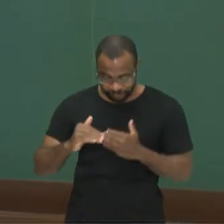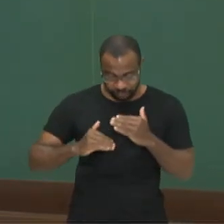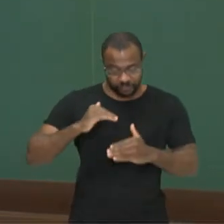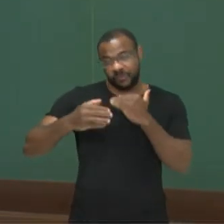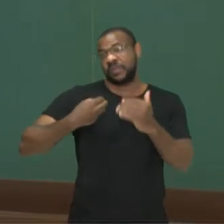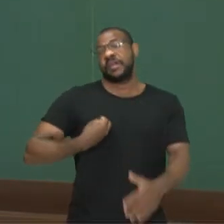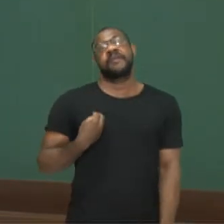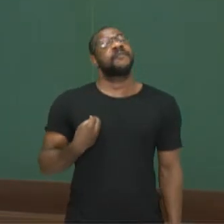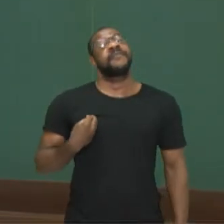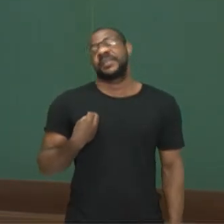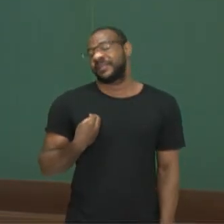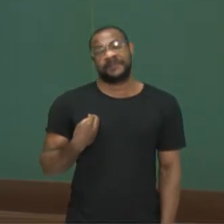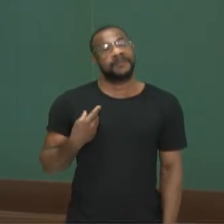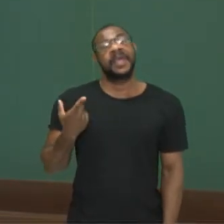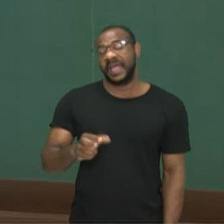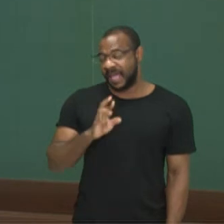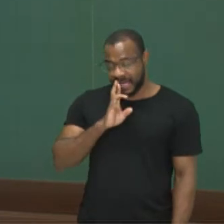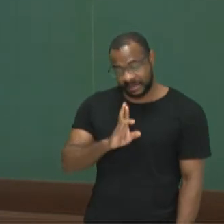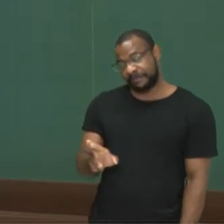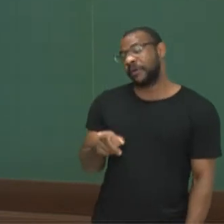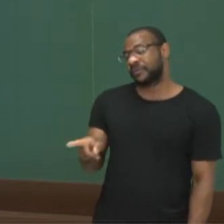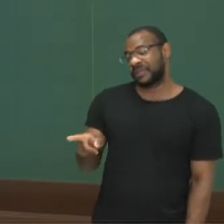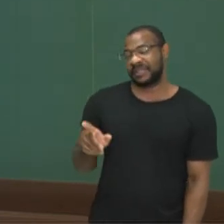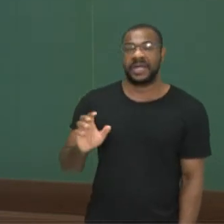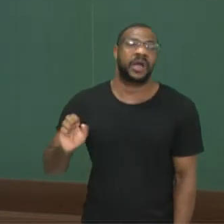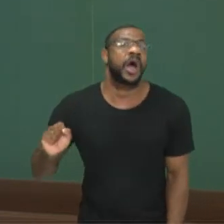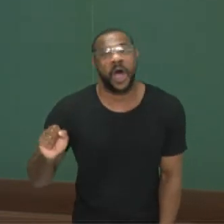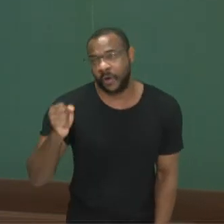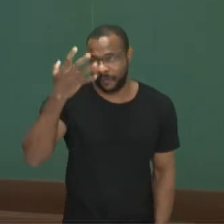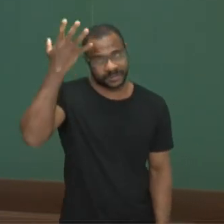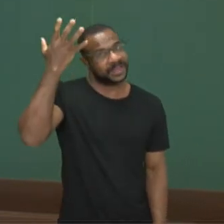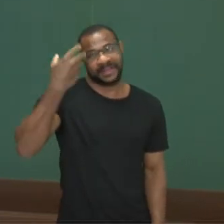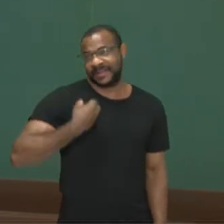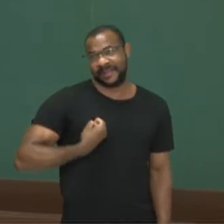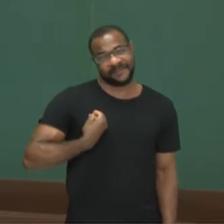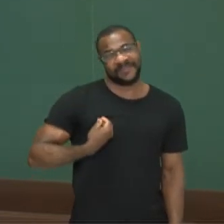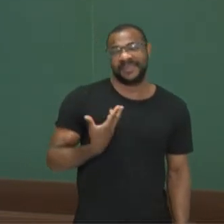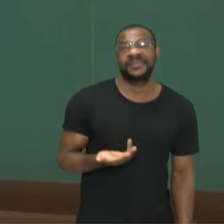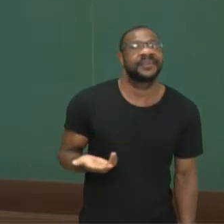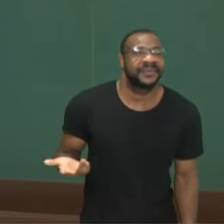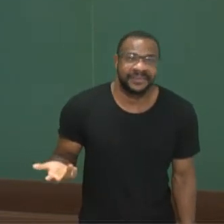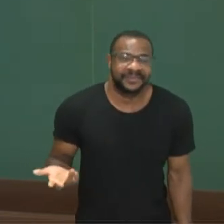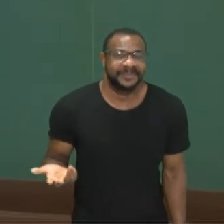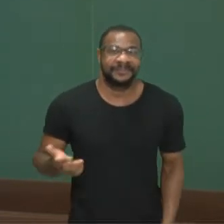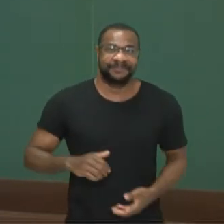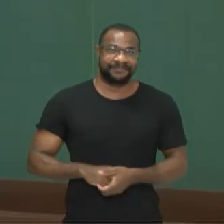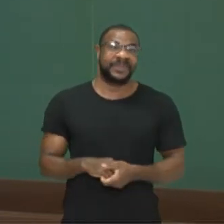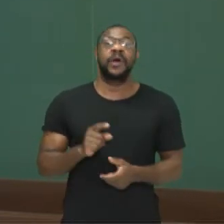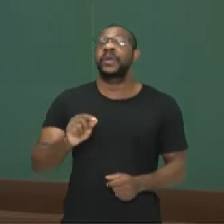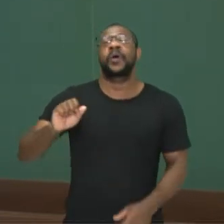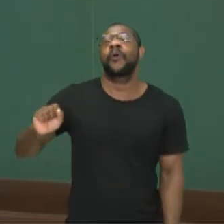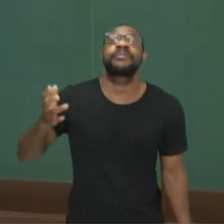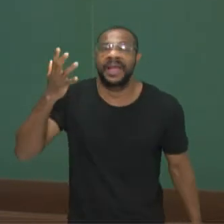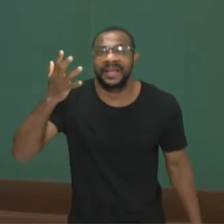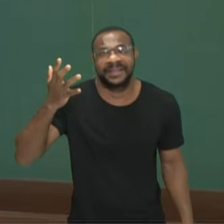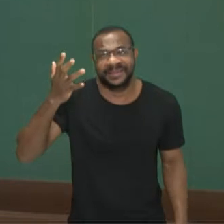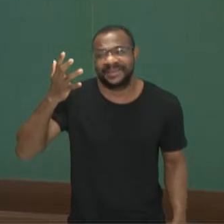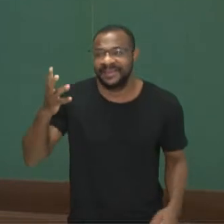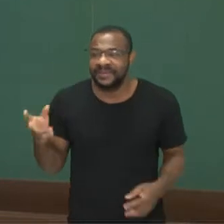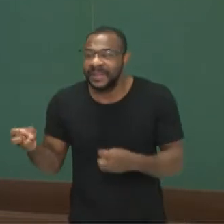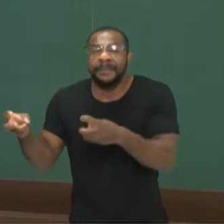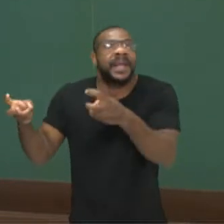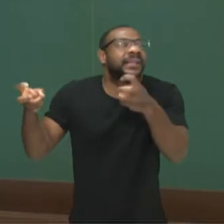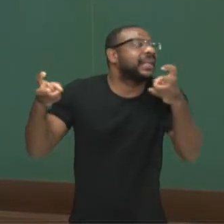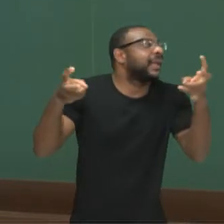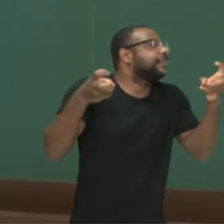de resposta que acontecem ao seu redor. É como você lida com o que acontece ao seu redor. Você deve fazer esse caminho. Você